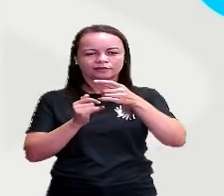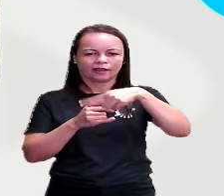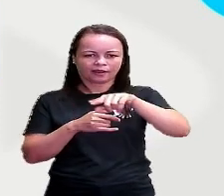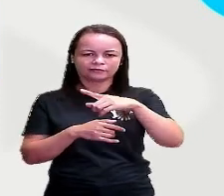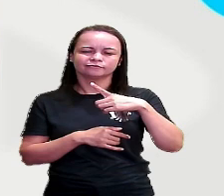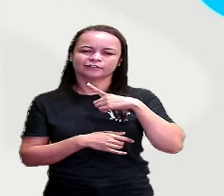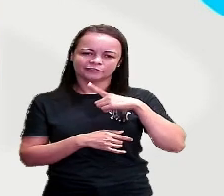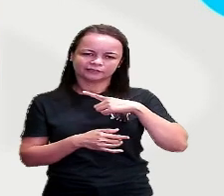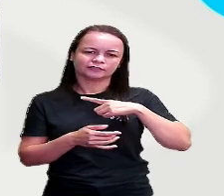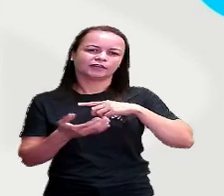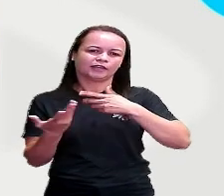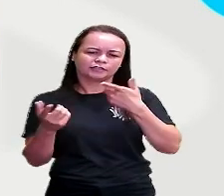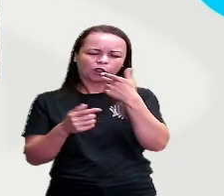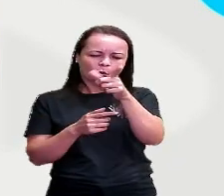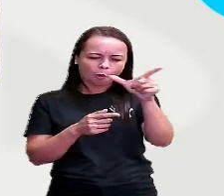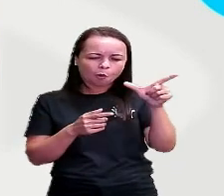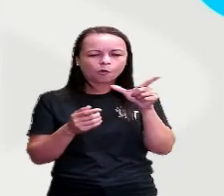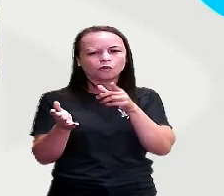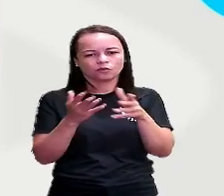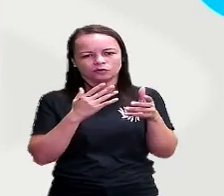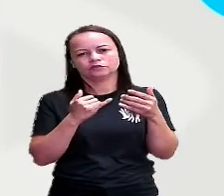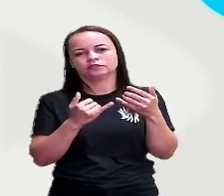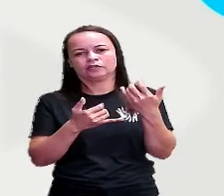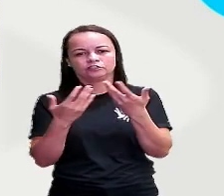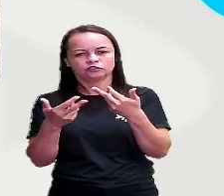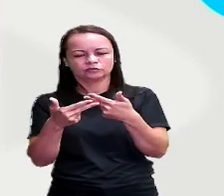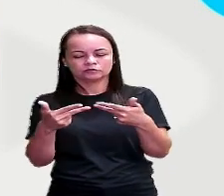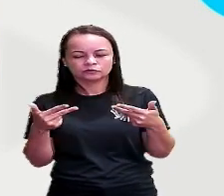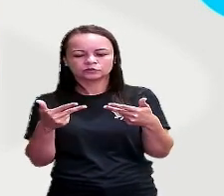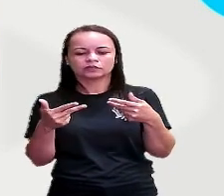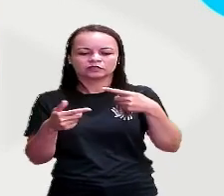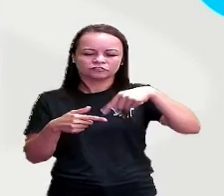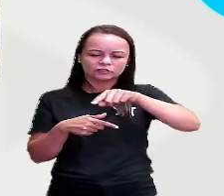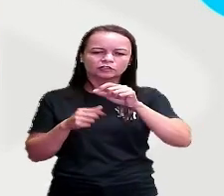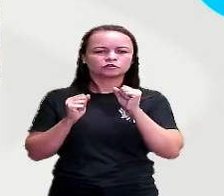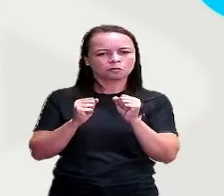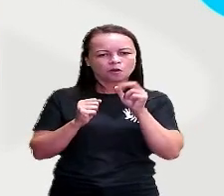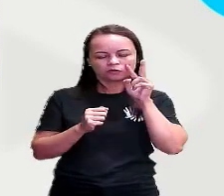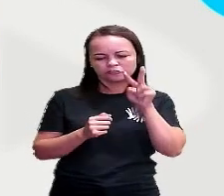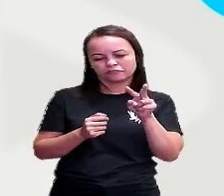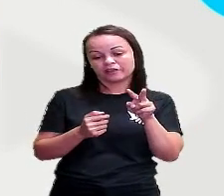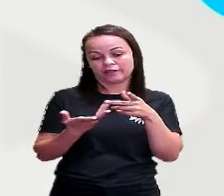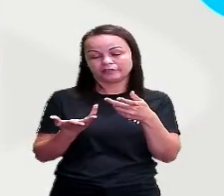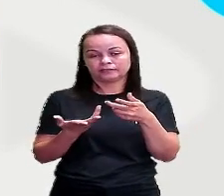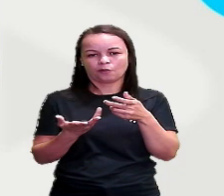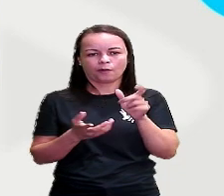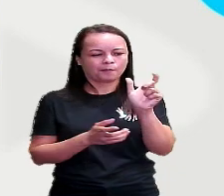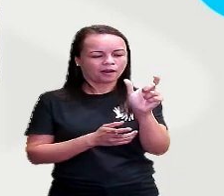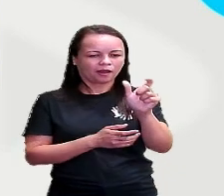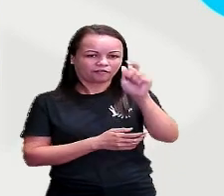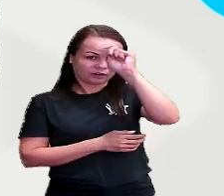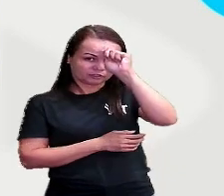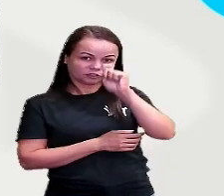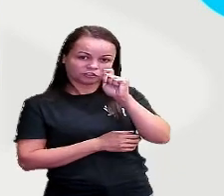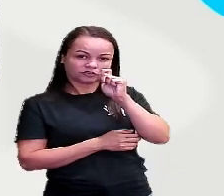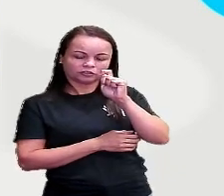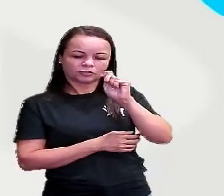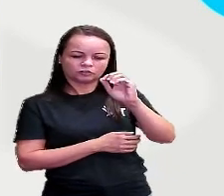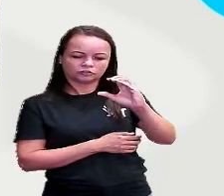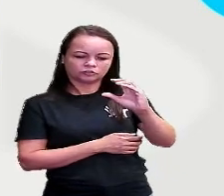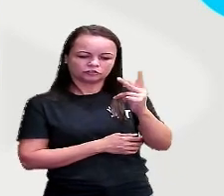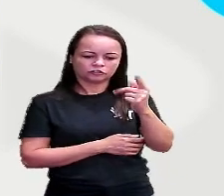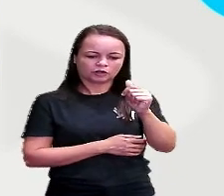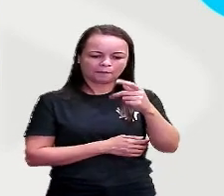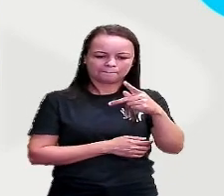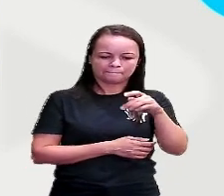tem outros também. Então, ela roubou o acento ali da palavra chapéu. Então, ó, chapéu. Então, a gente viu que a tônica,